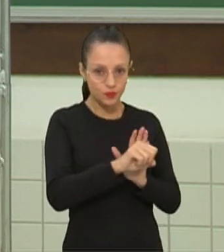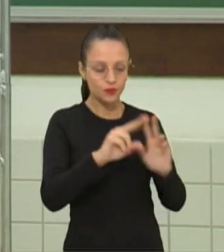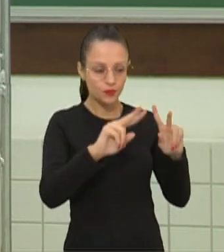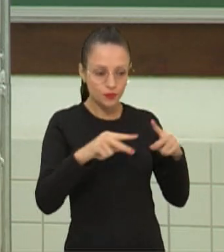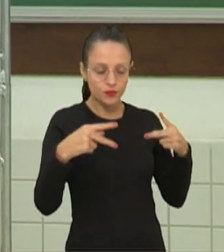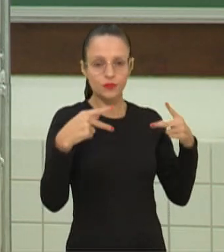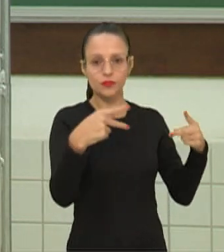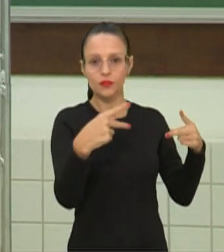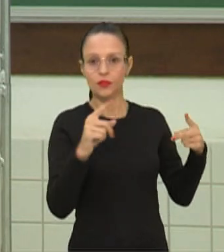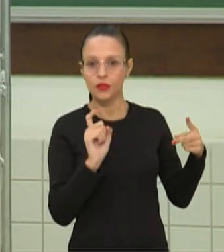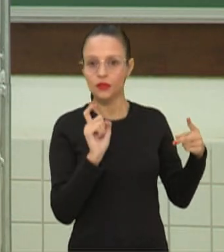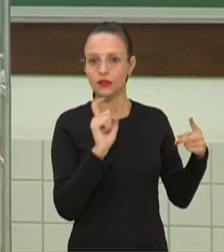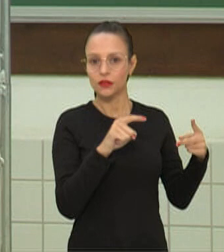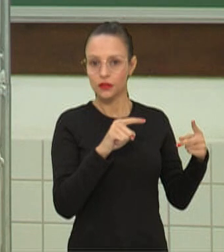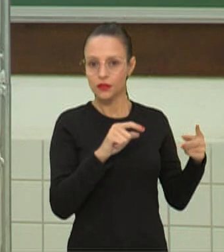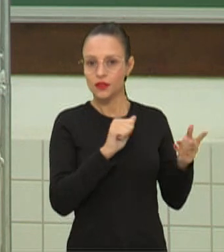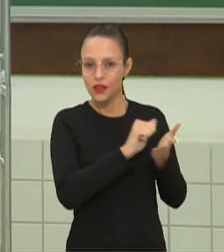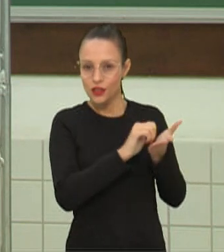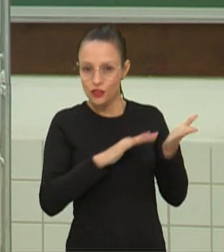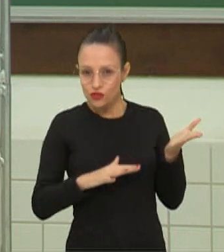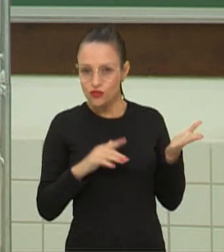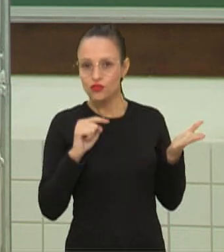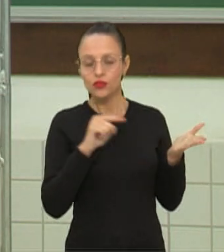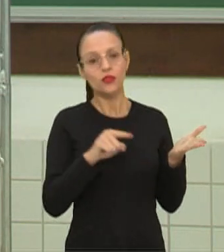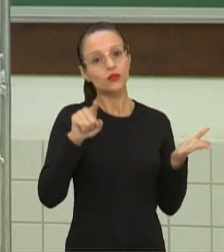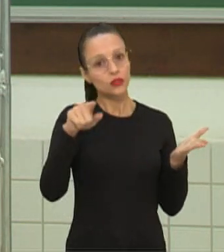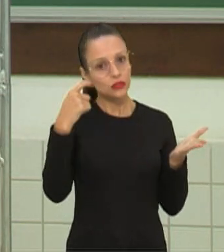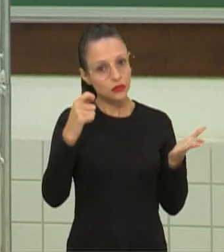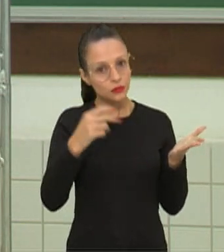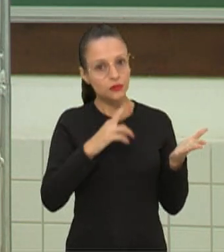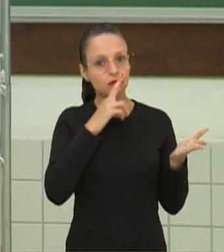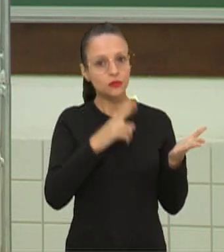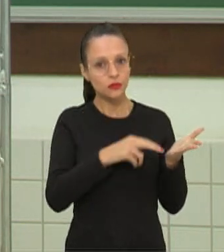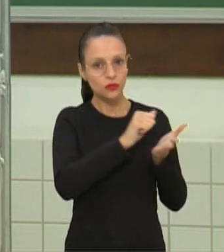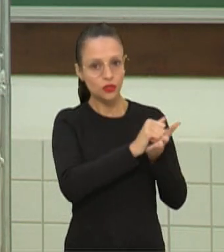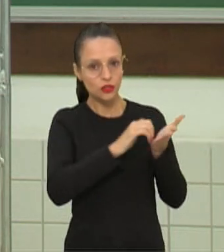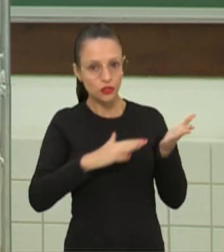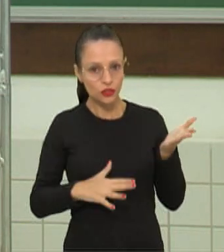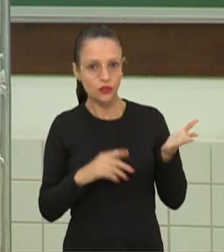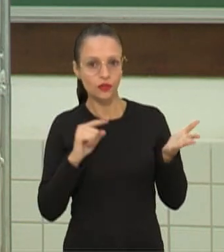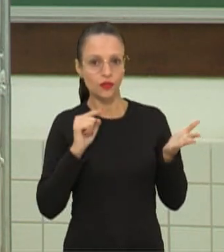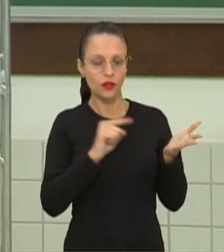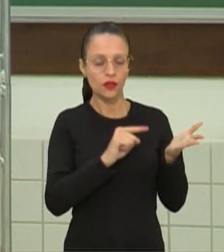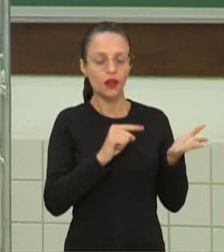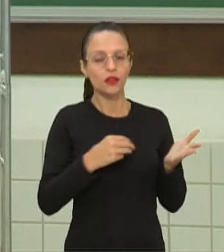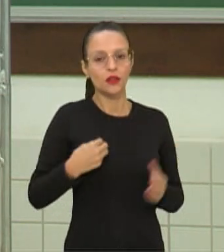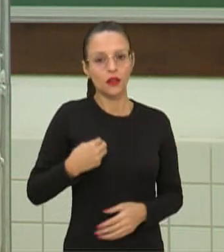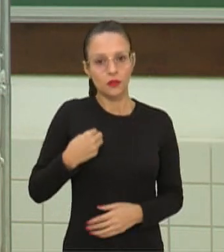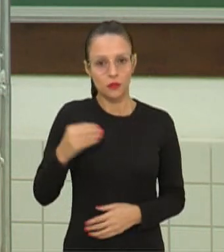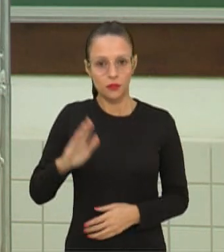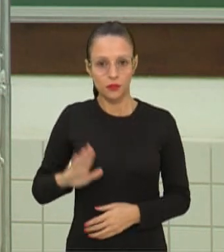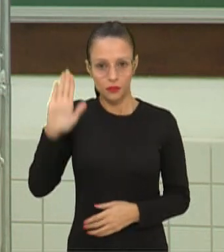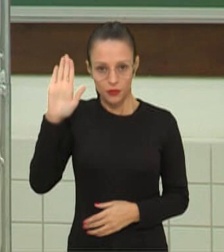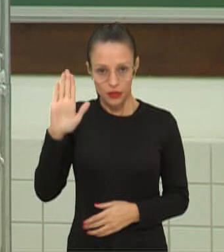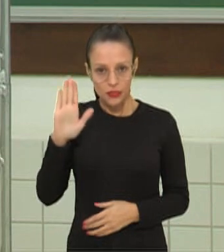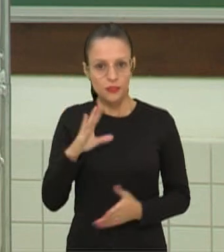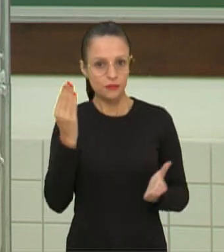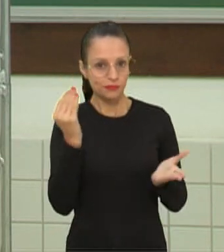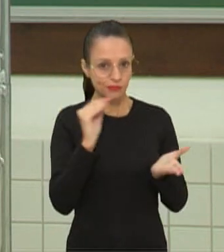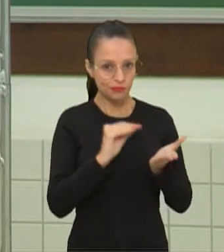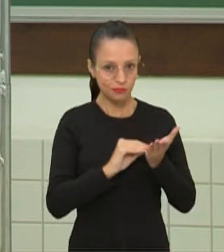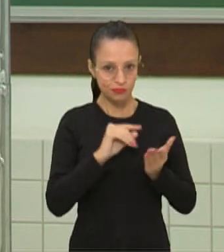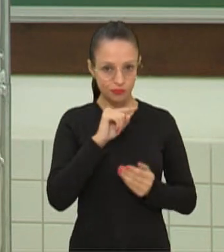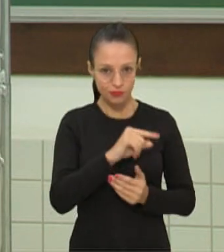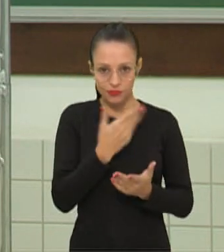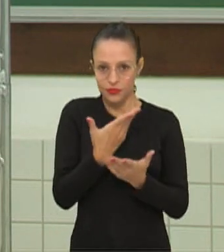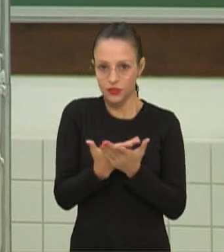de hoje ou que aparece no aplicativo do Aula Paraná, você precisa clicar lá naquele link, resolver a atividade obrigatória para garantir a sua presença na aula de